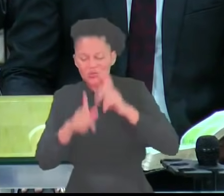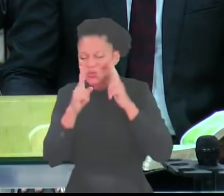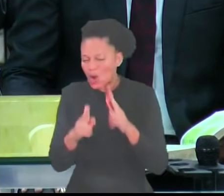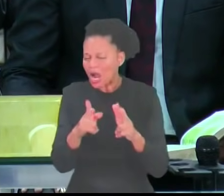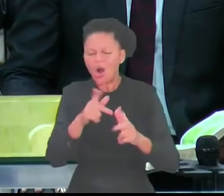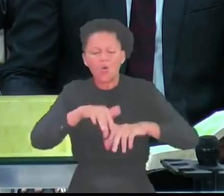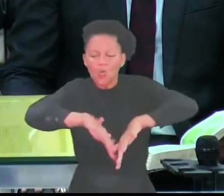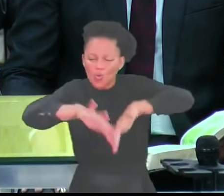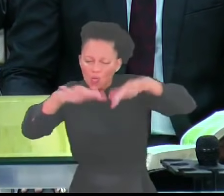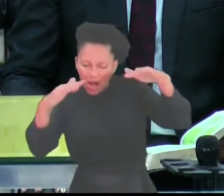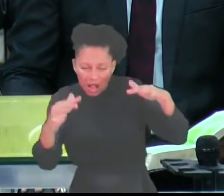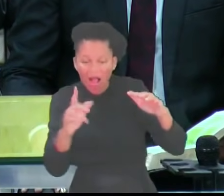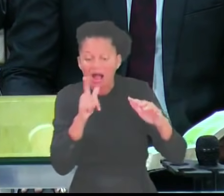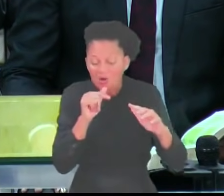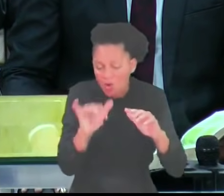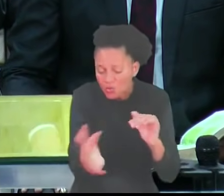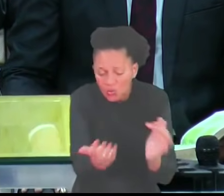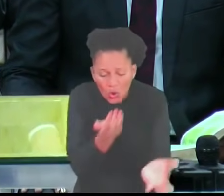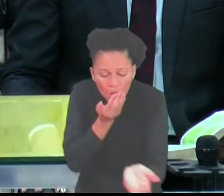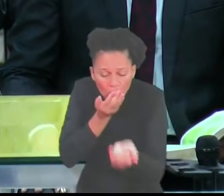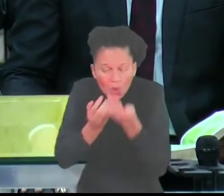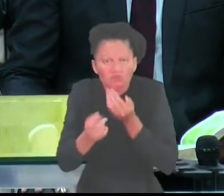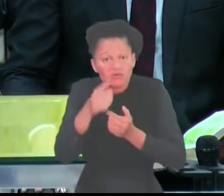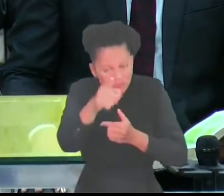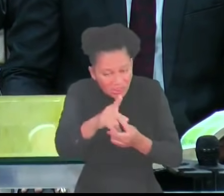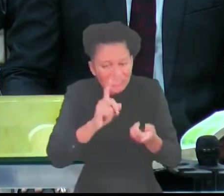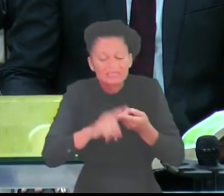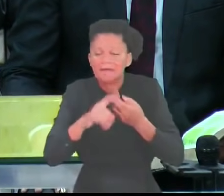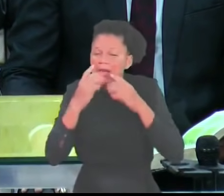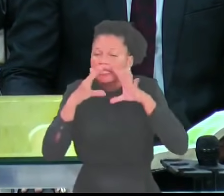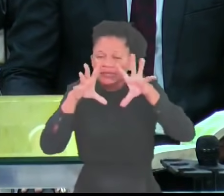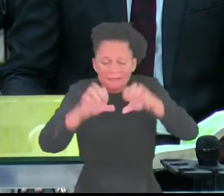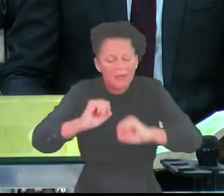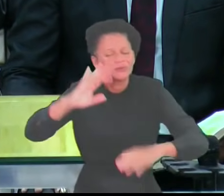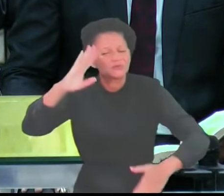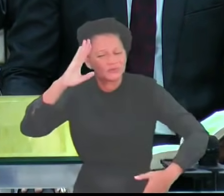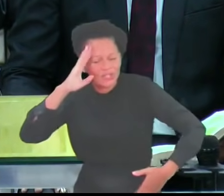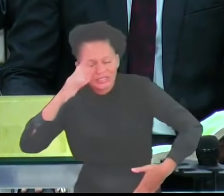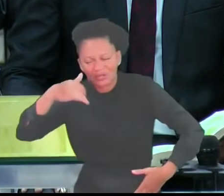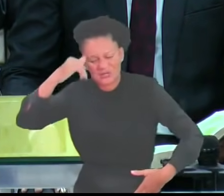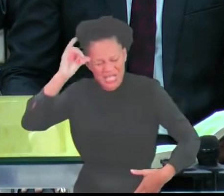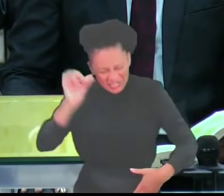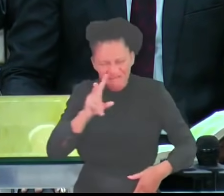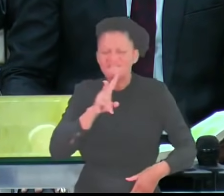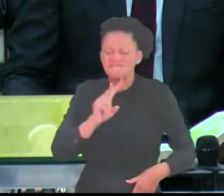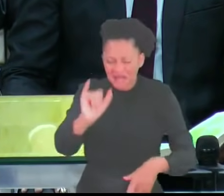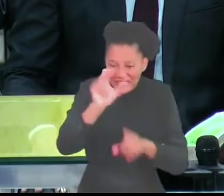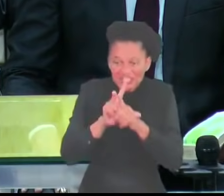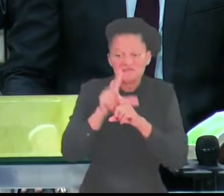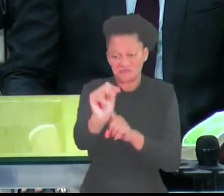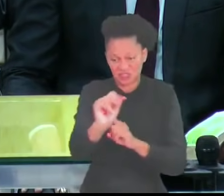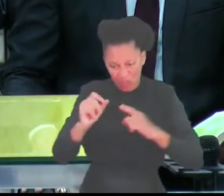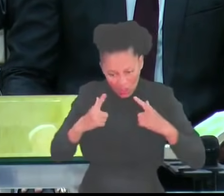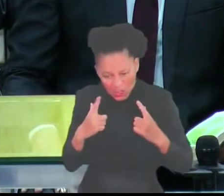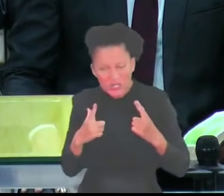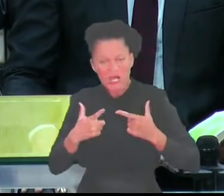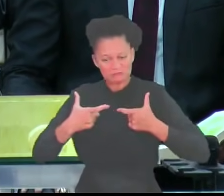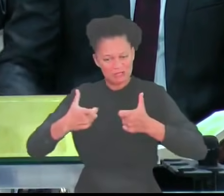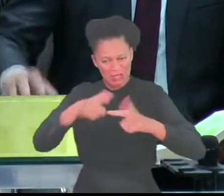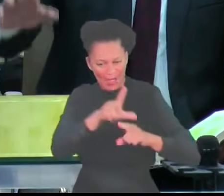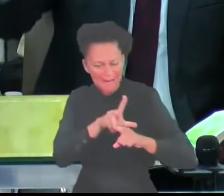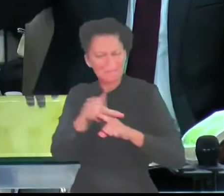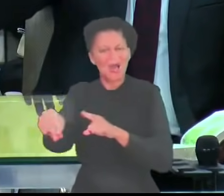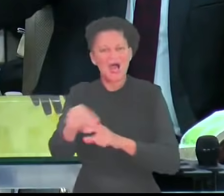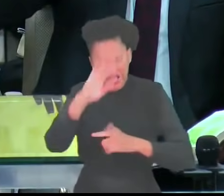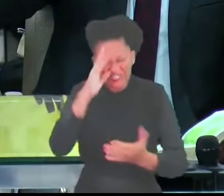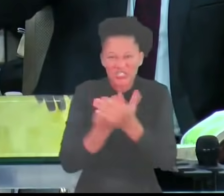soldados, vai beber os animais, vai beber o gado, e você ainda vai ter vitória numa guerra. Quem acredita nisso, dê